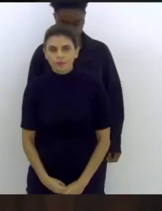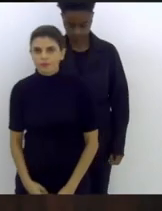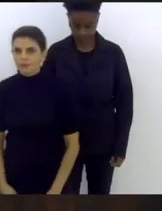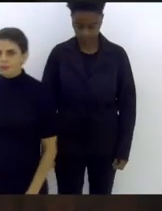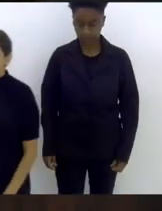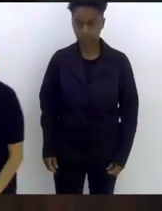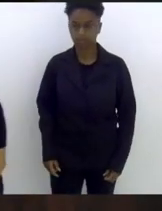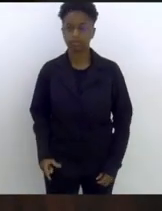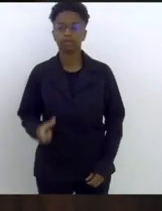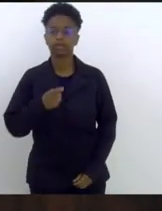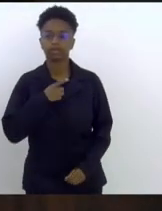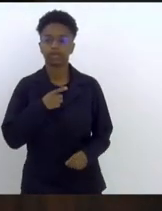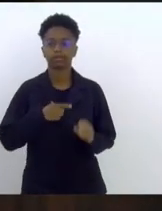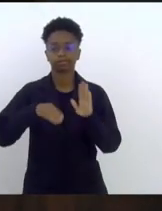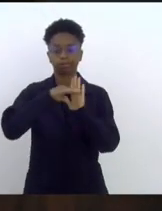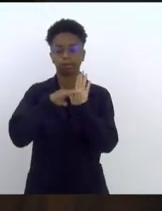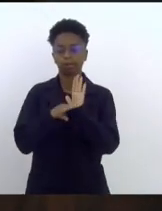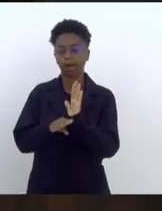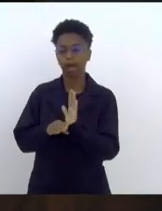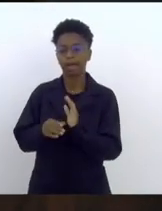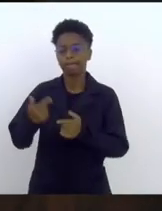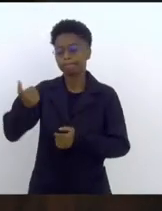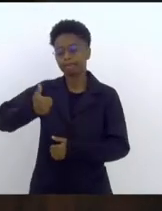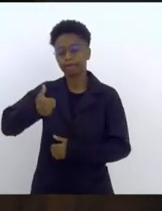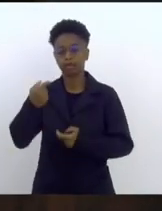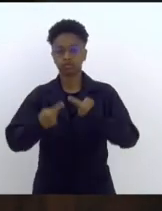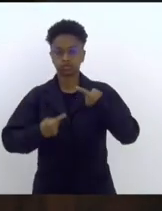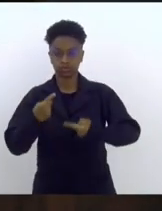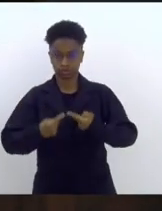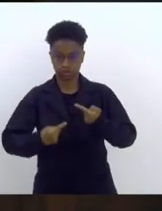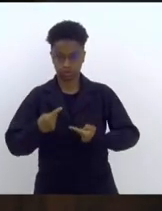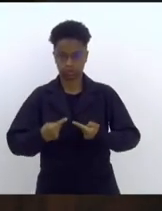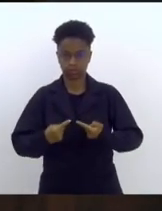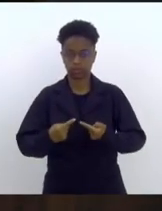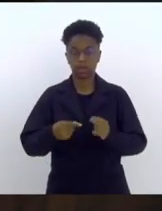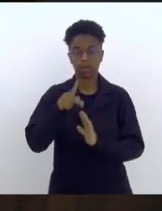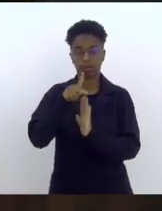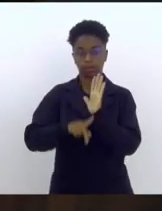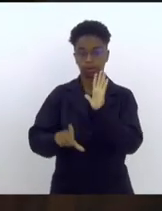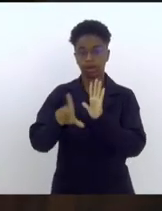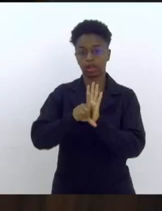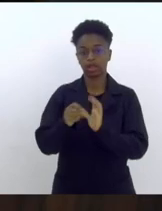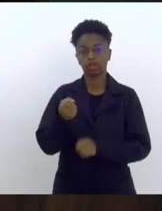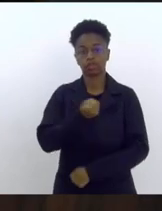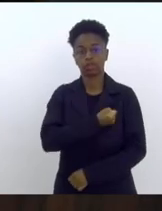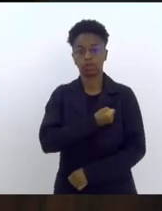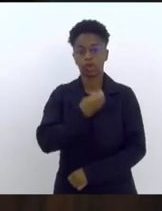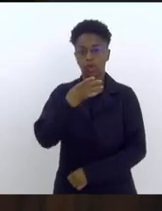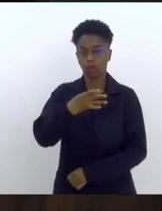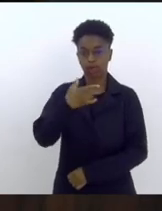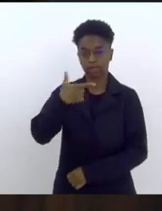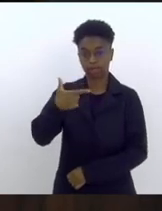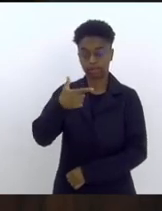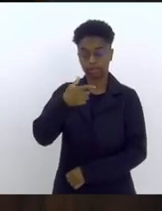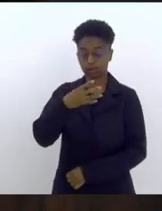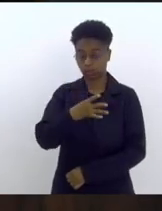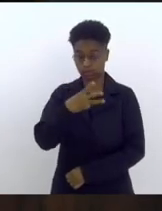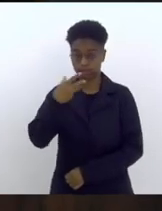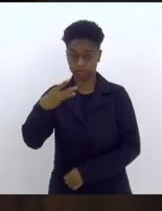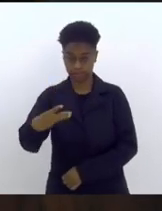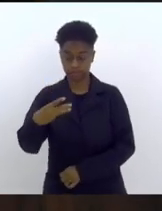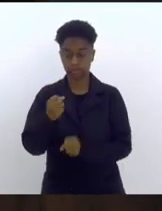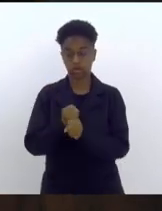ordinária em primeira discussão projeto de lei número 43 de 2019